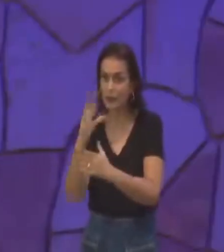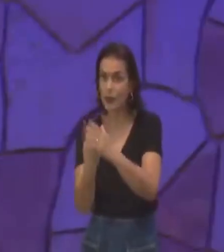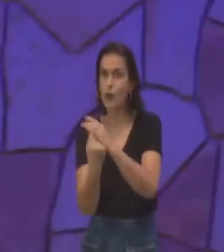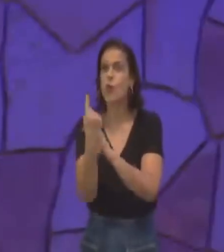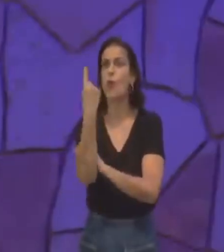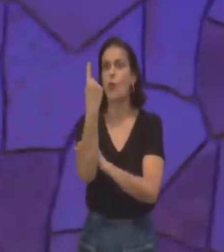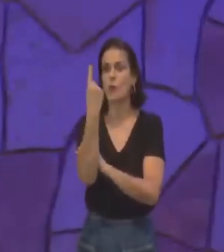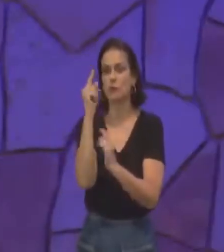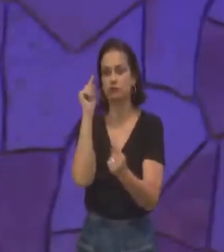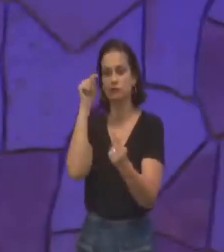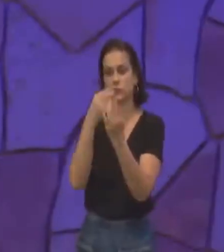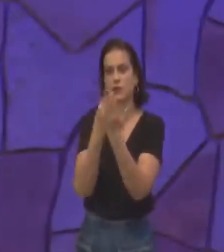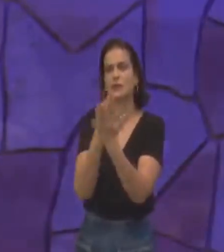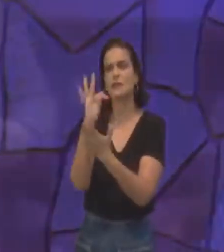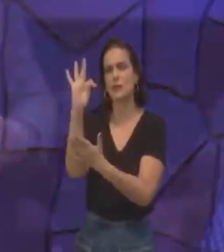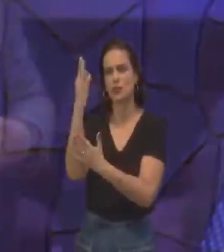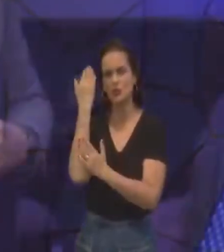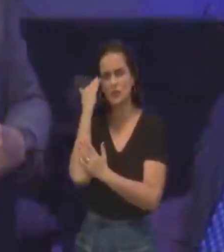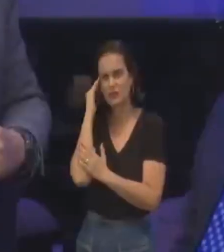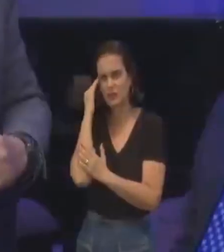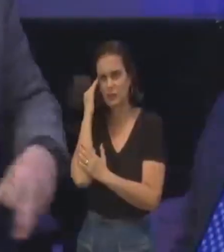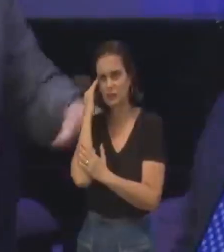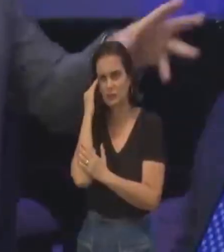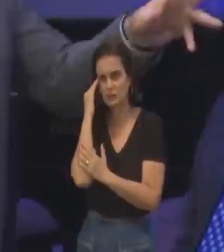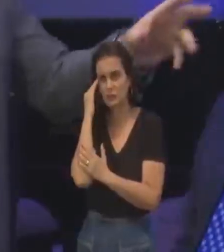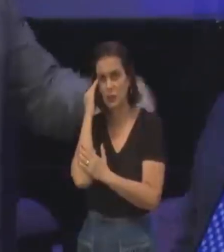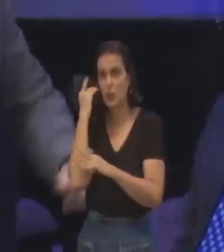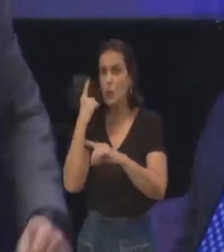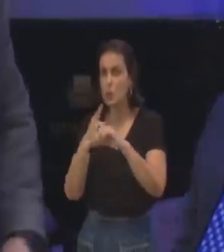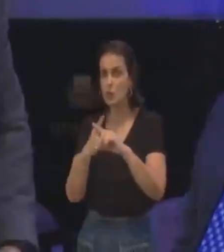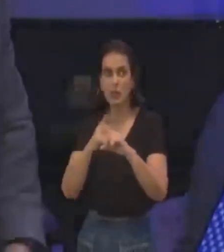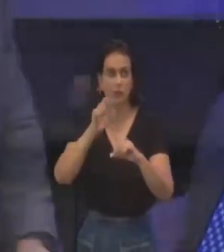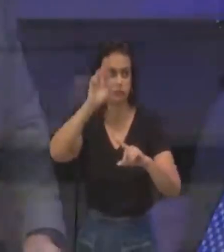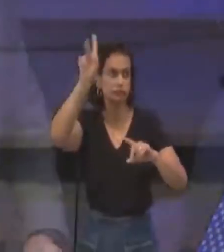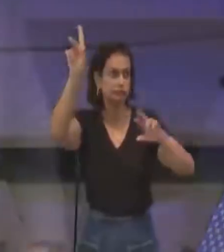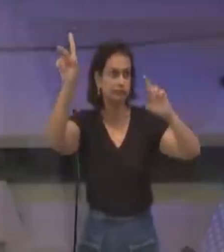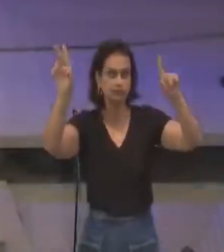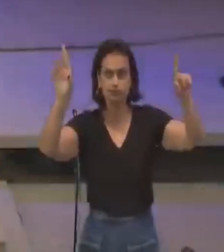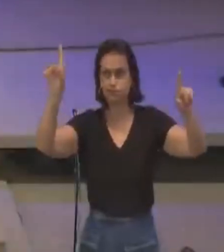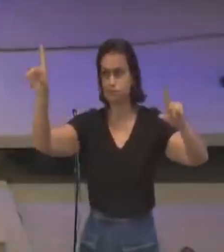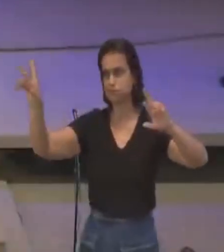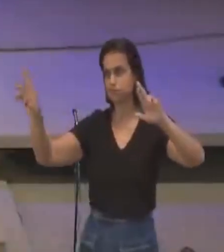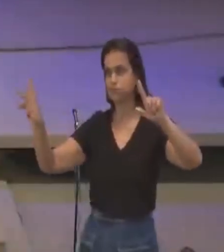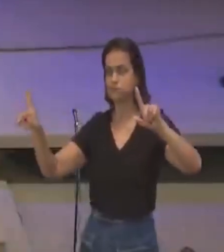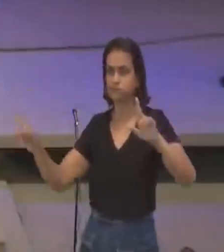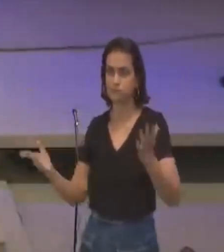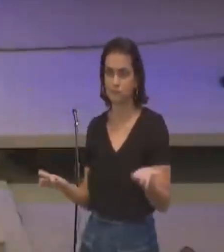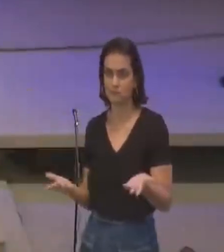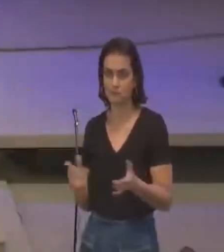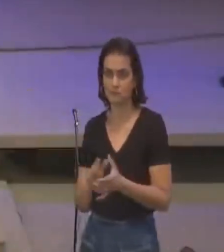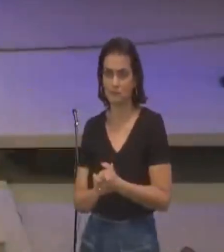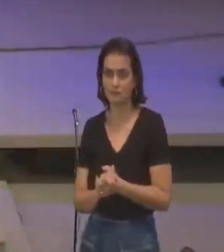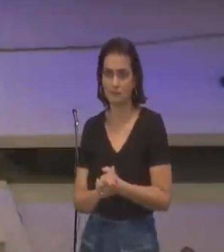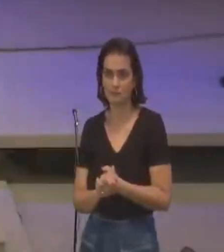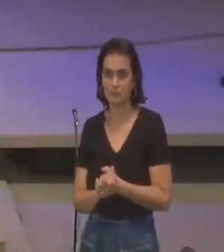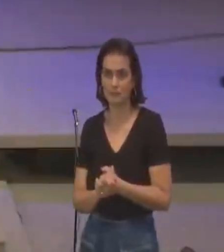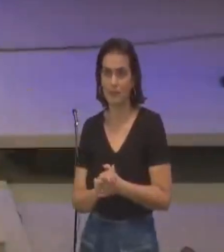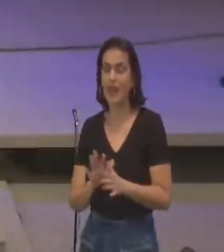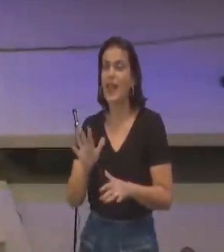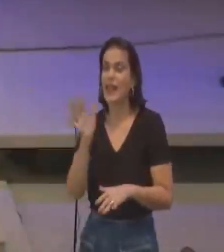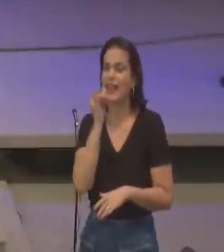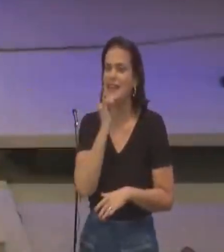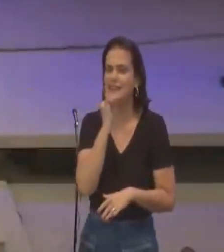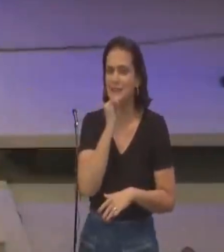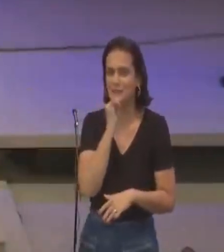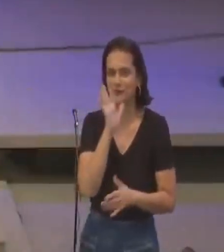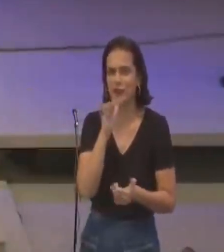sua também, Francisco? Na sua também, na época de seminário, a gente esquecia um pouco a educação, né? na época, na hora do futebol, do vôlei